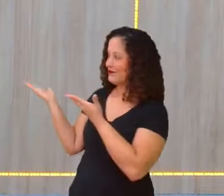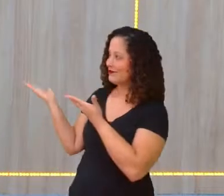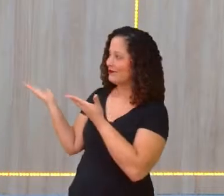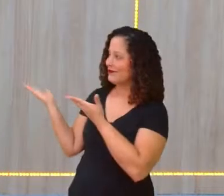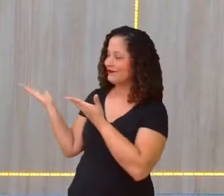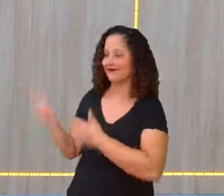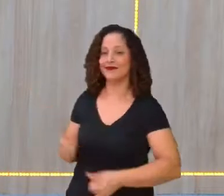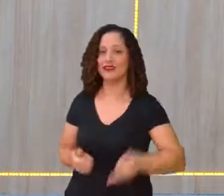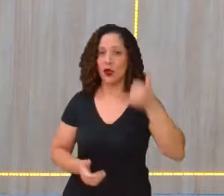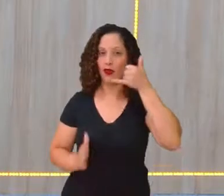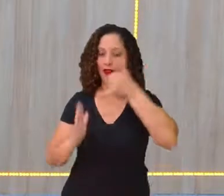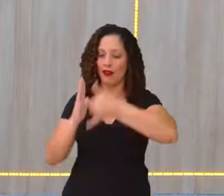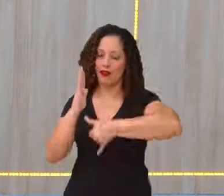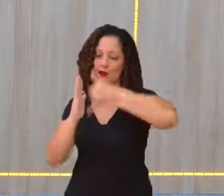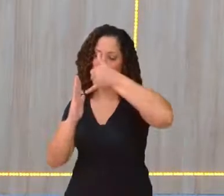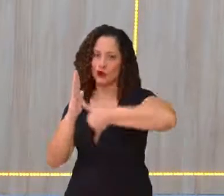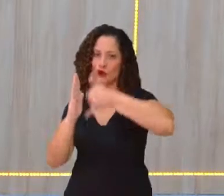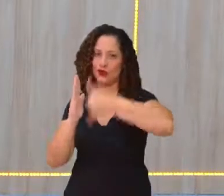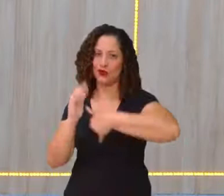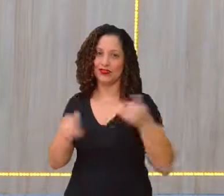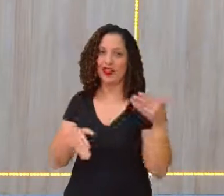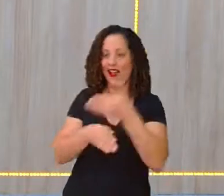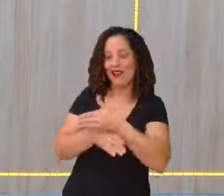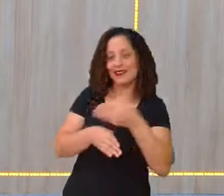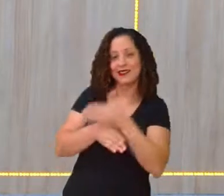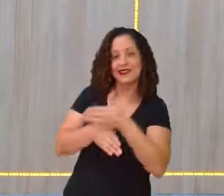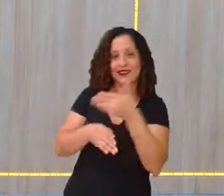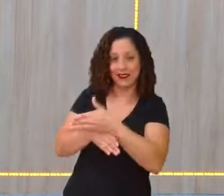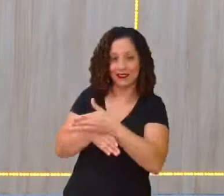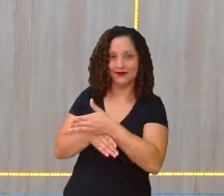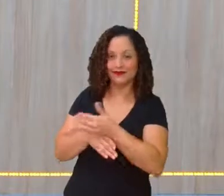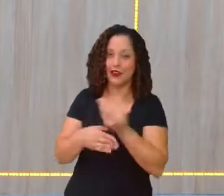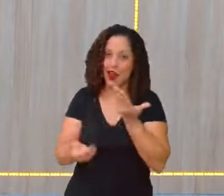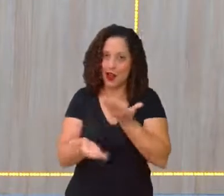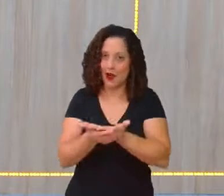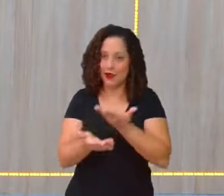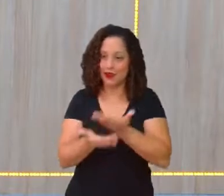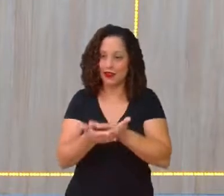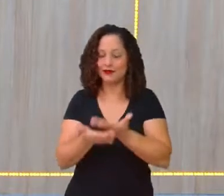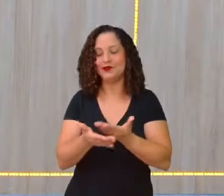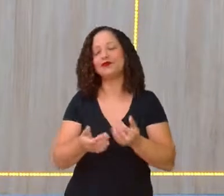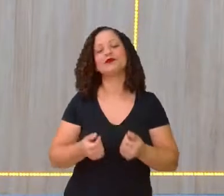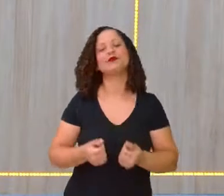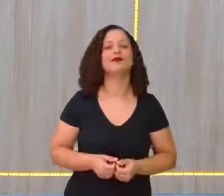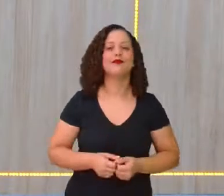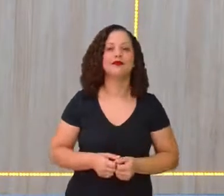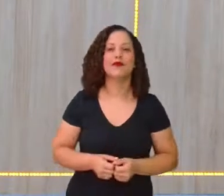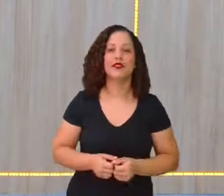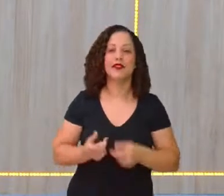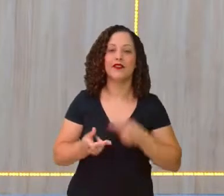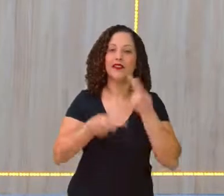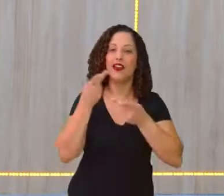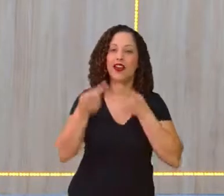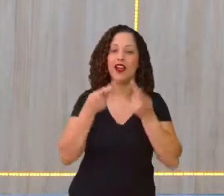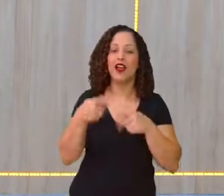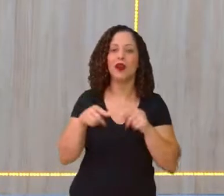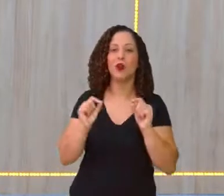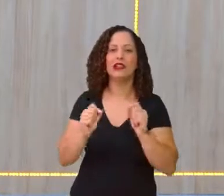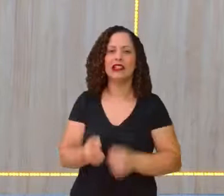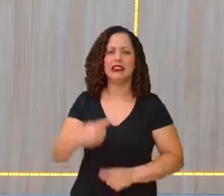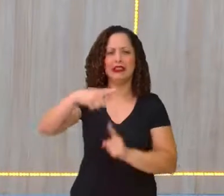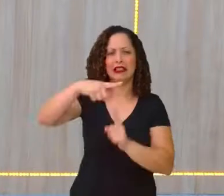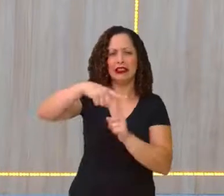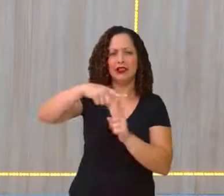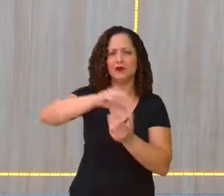QR Code e vocês vão poder ser direcionados para essa aula. A gente falou aí um pouco sobre o hóquei, sobre os